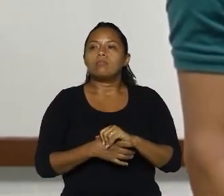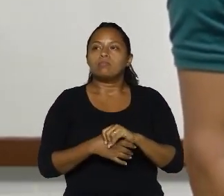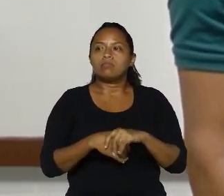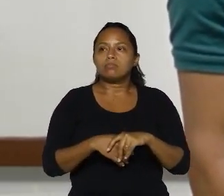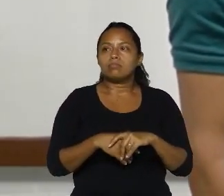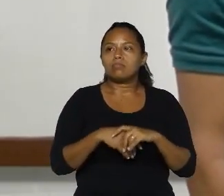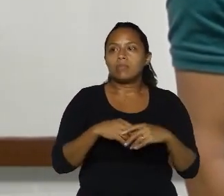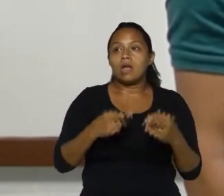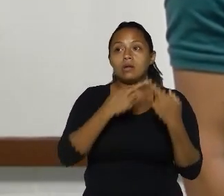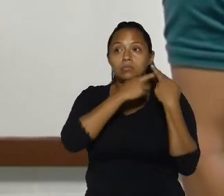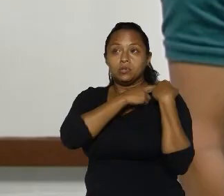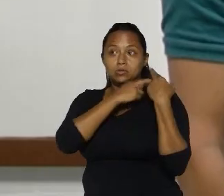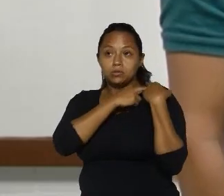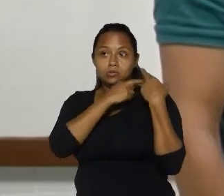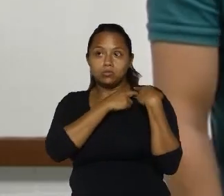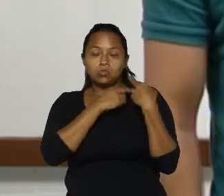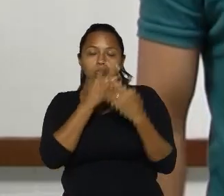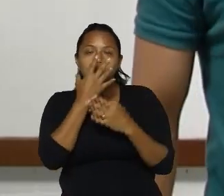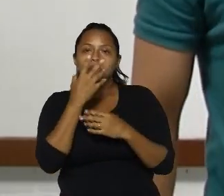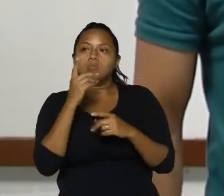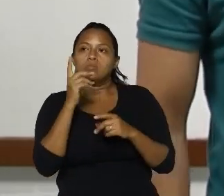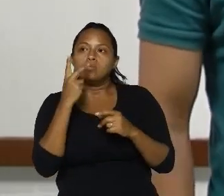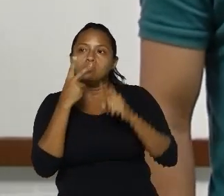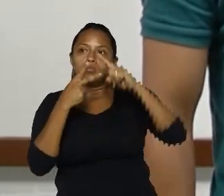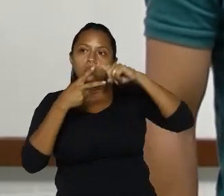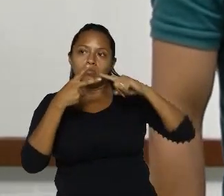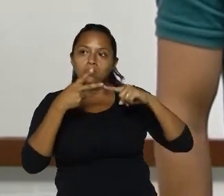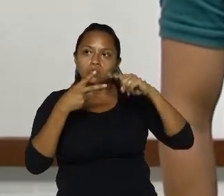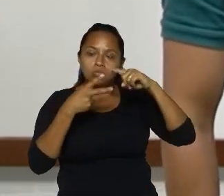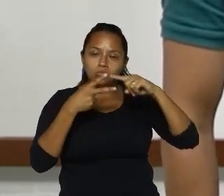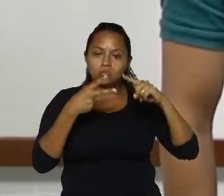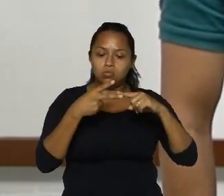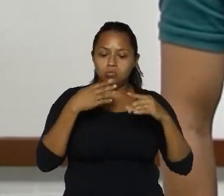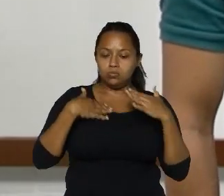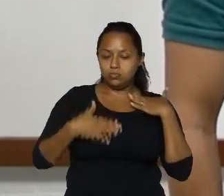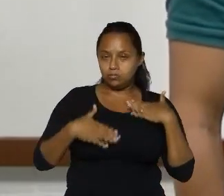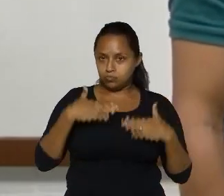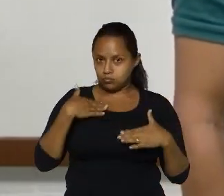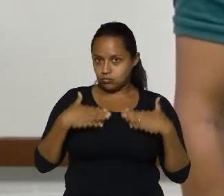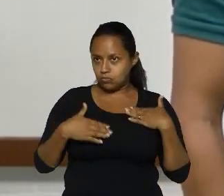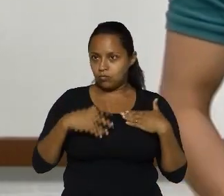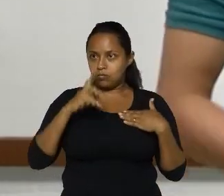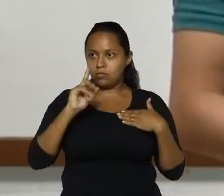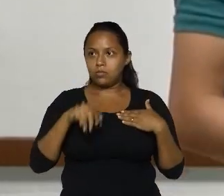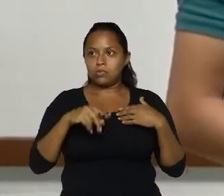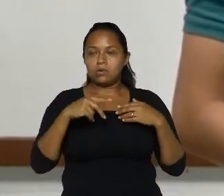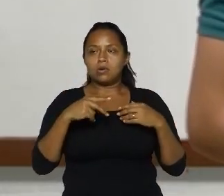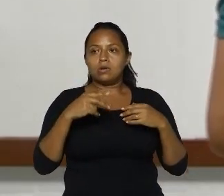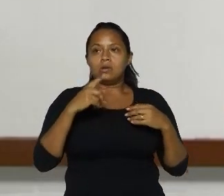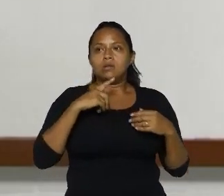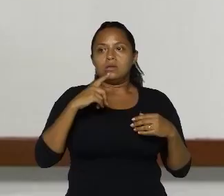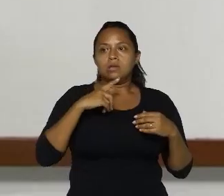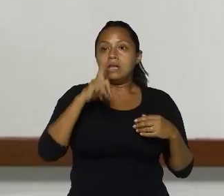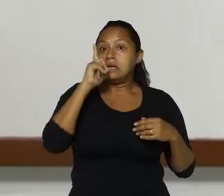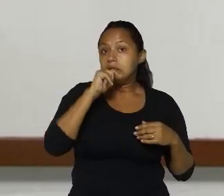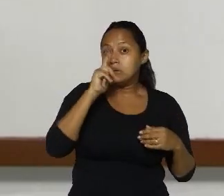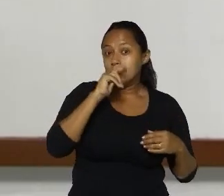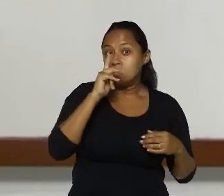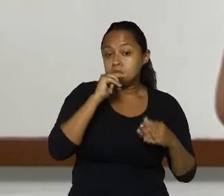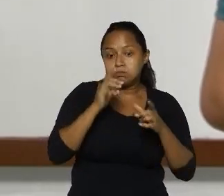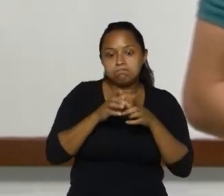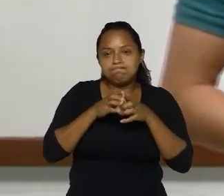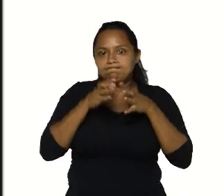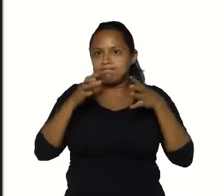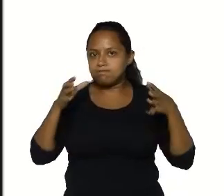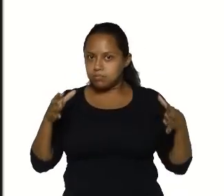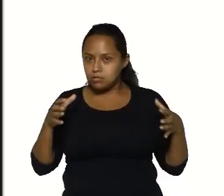é responsável por duas funções no nosso organismo. O plasma, por ter uma grande quantidade de